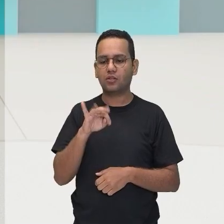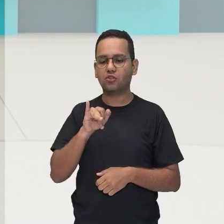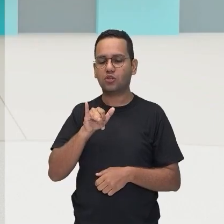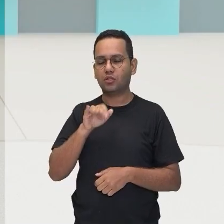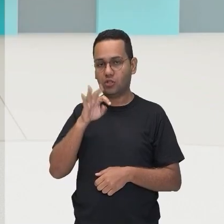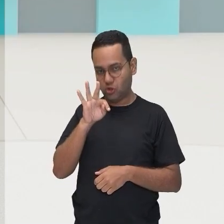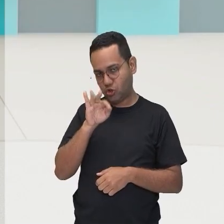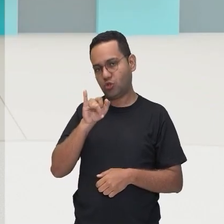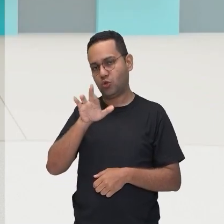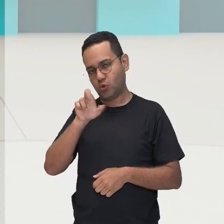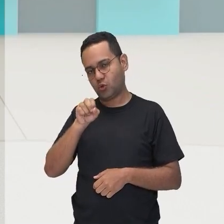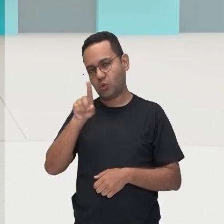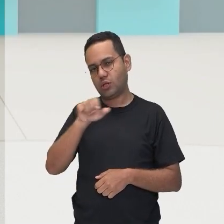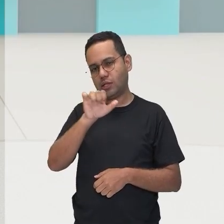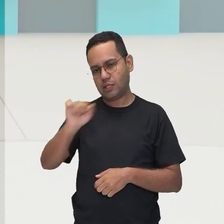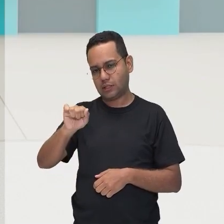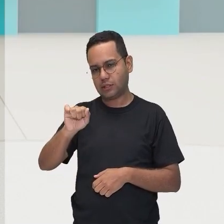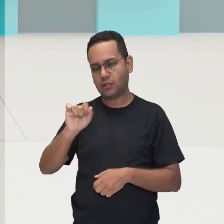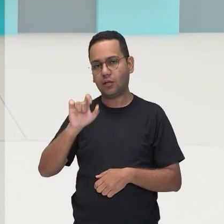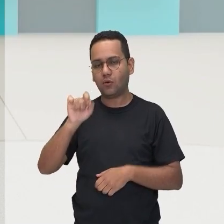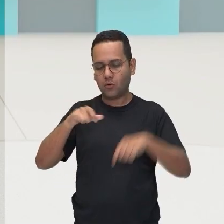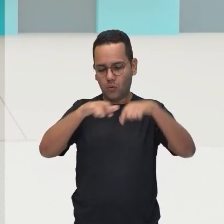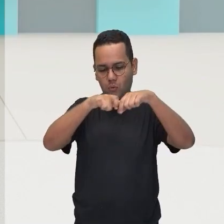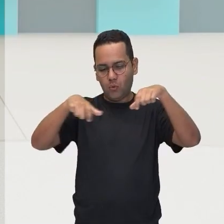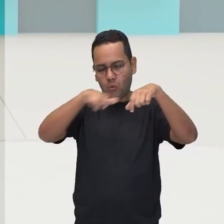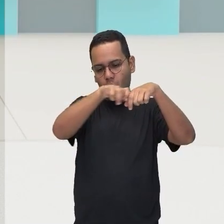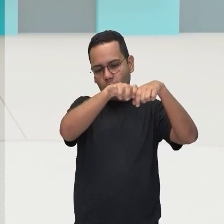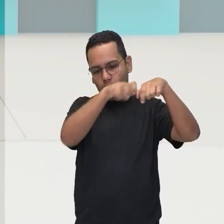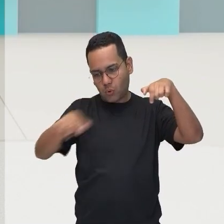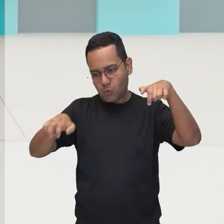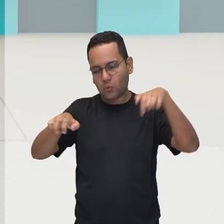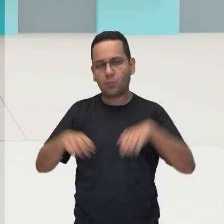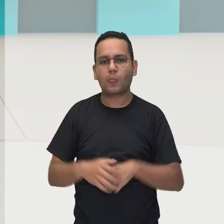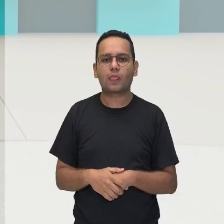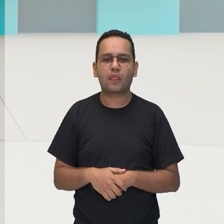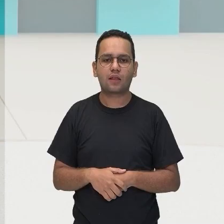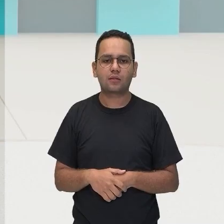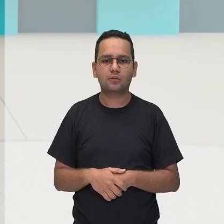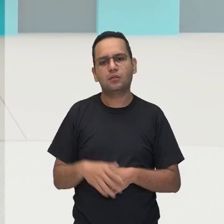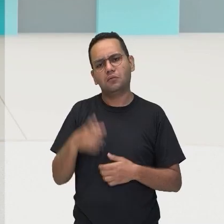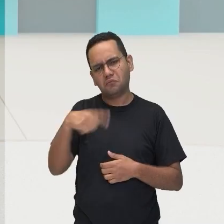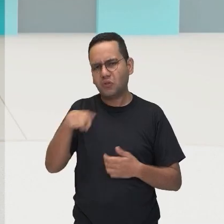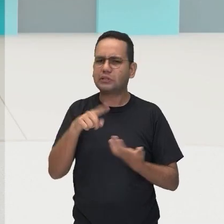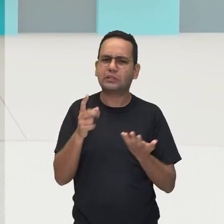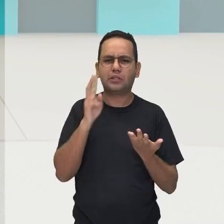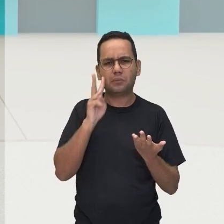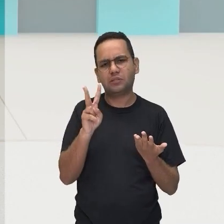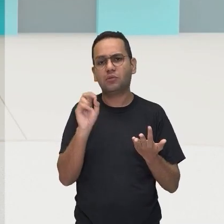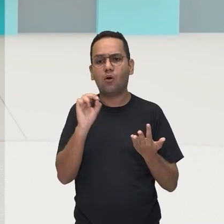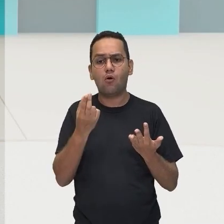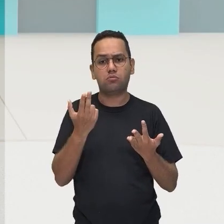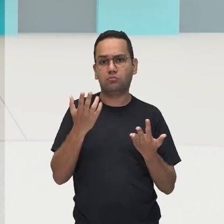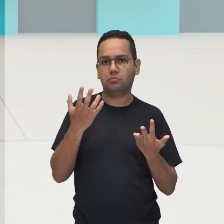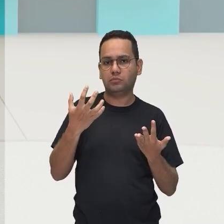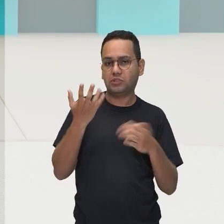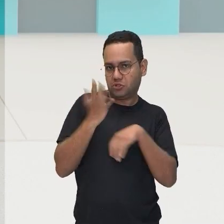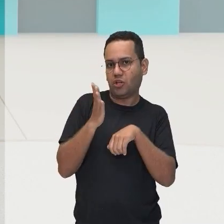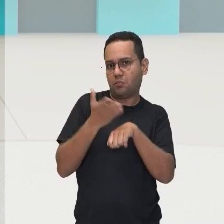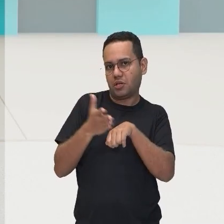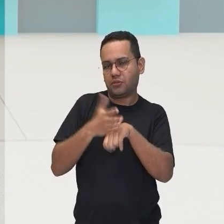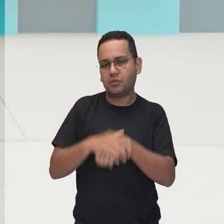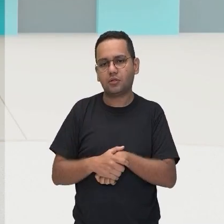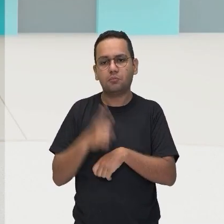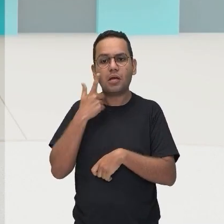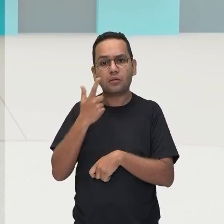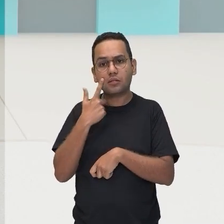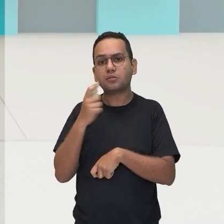tirolesa. A tirolesa, eu acredito que muitas pessoas já viram, né, e inclusive até já chegaram a praticar. É uma atividade bem interessante, onde